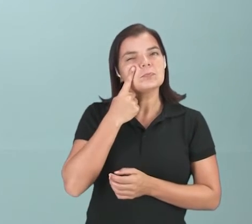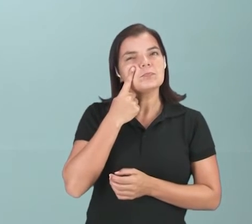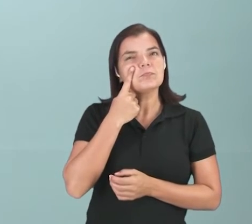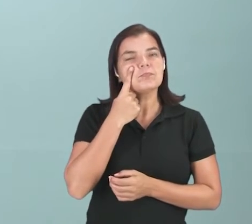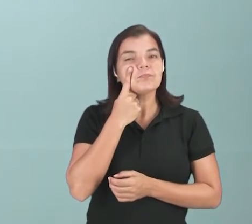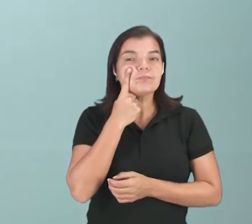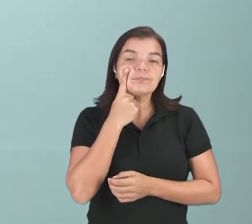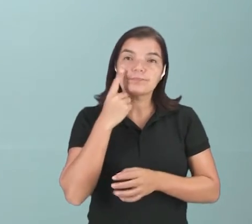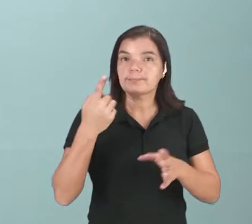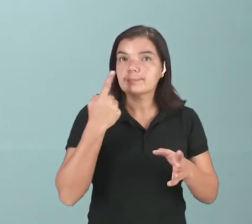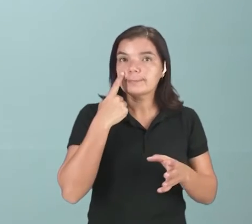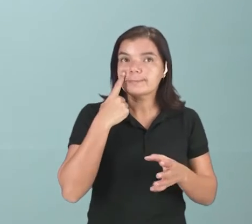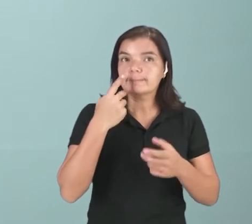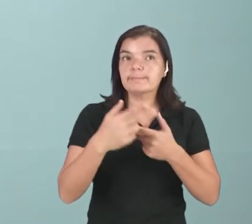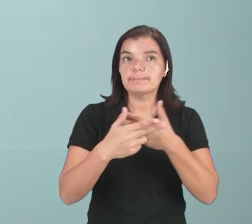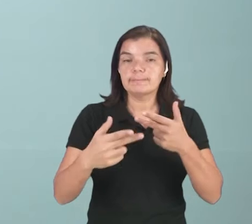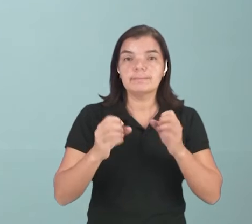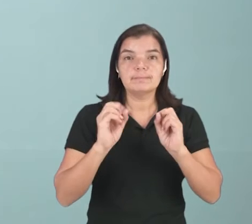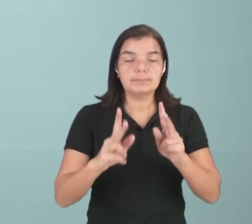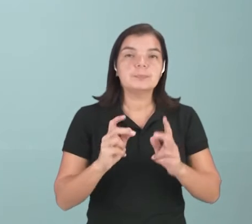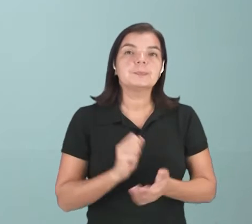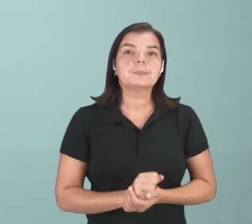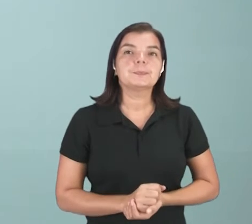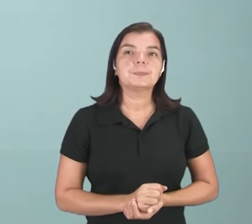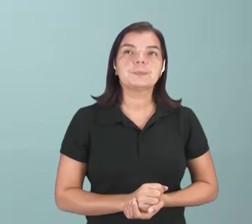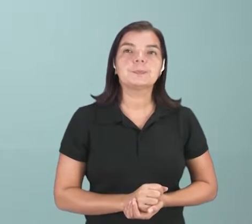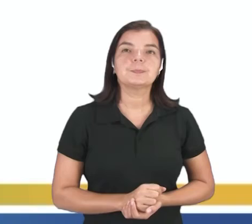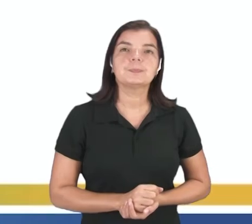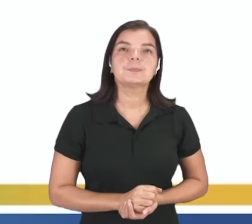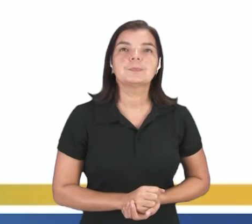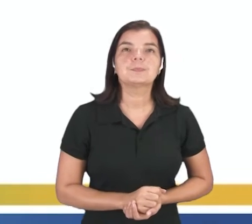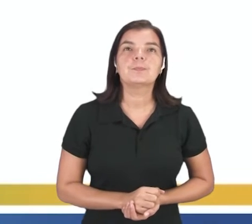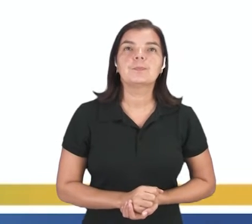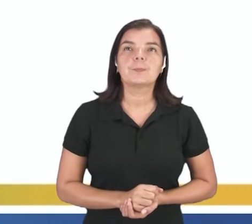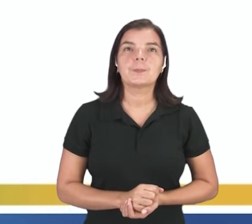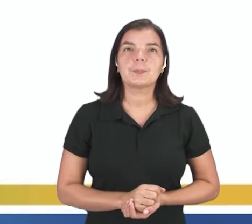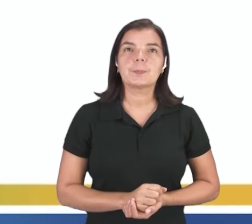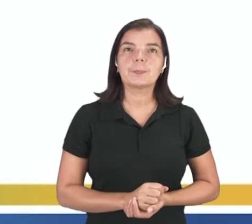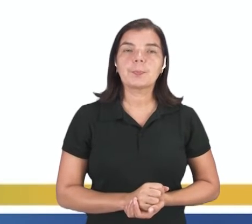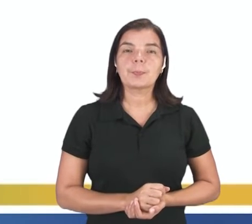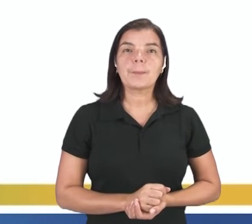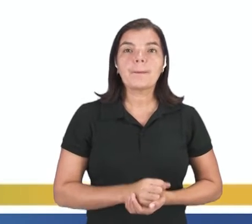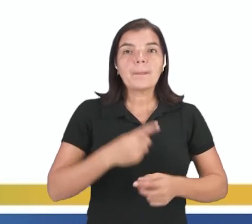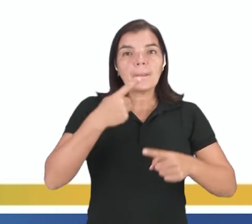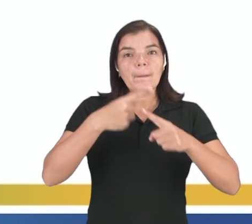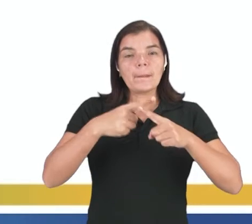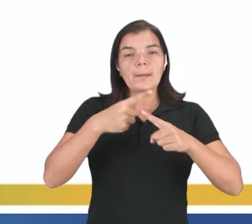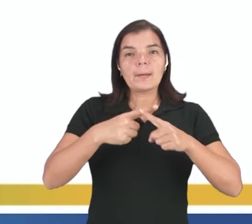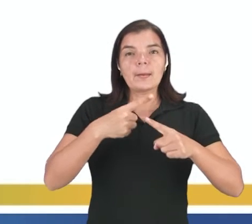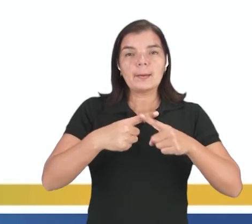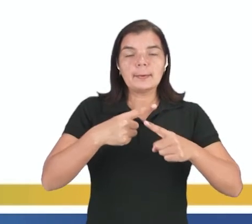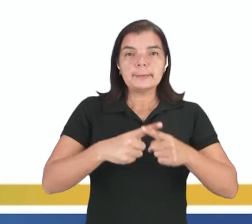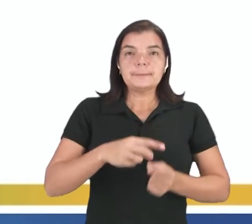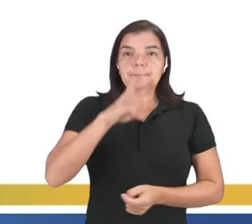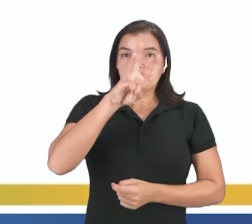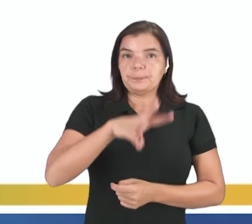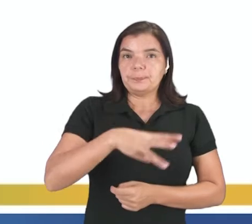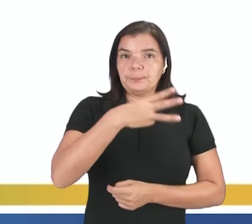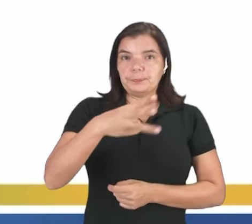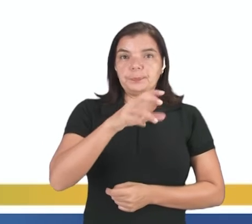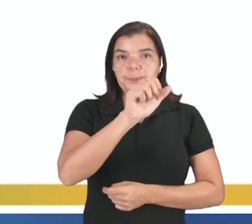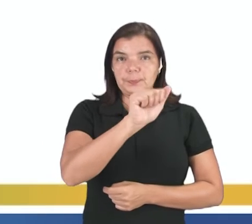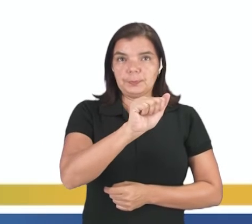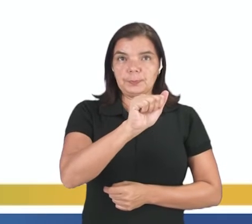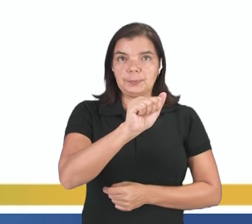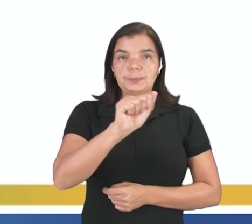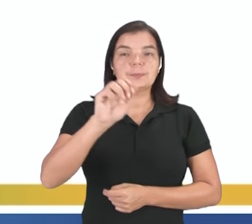as operações, tá ok? Então venham comigo aqui no exemplo. Vamos multiplicar as matrizes